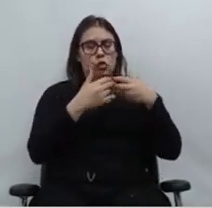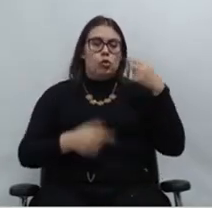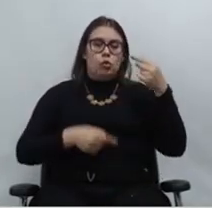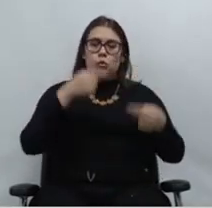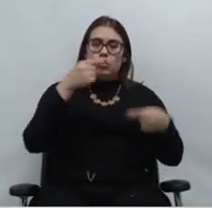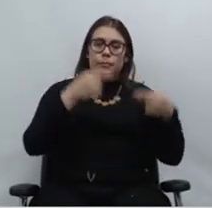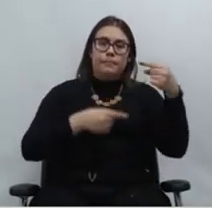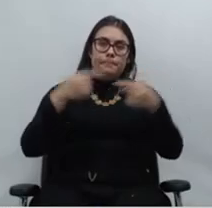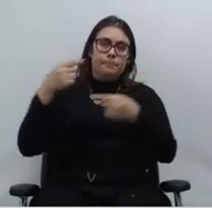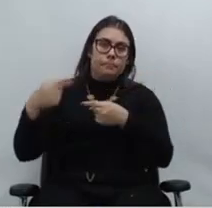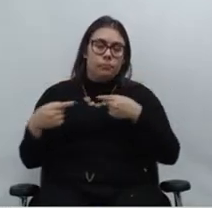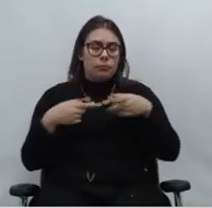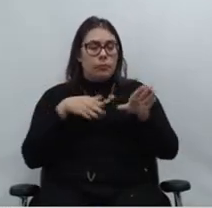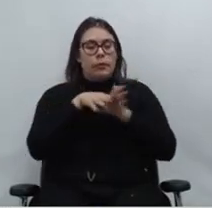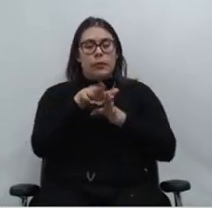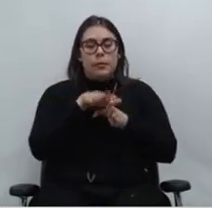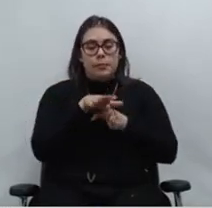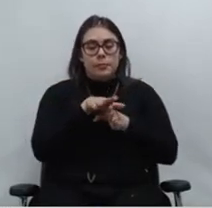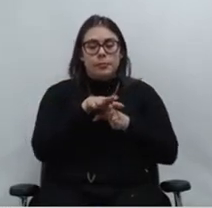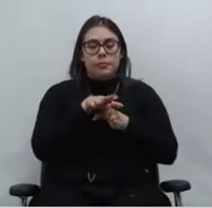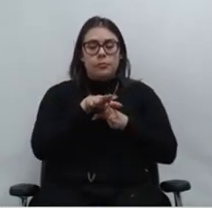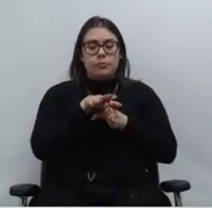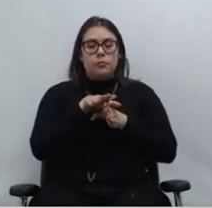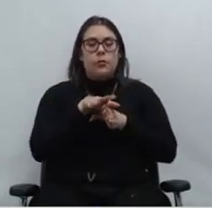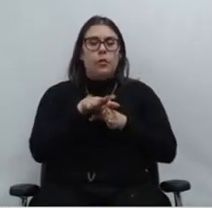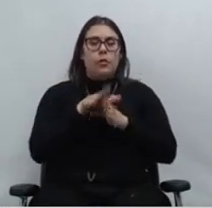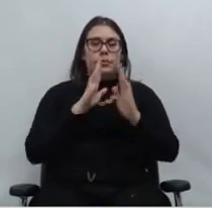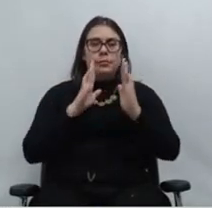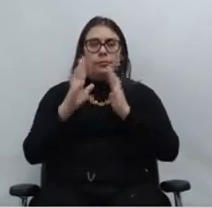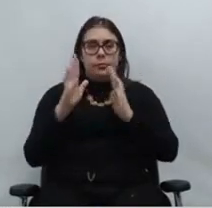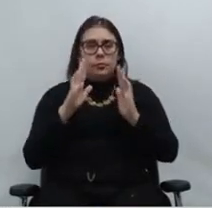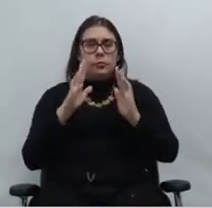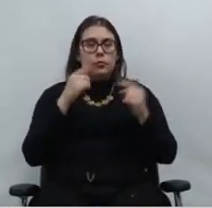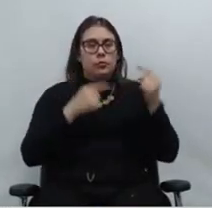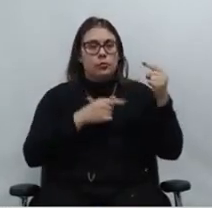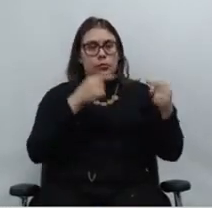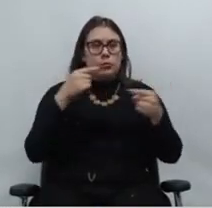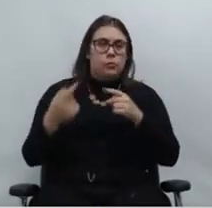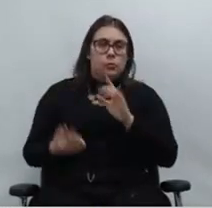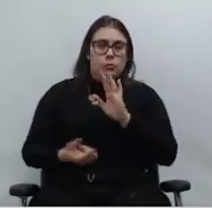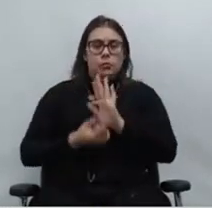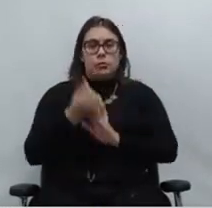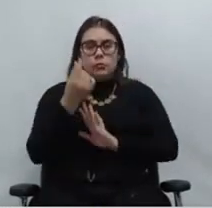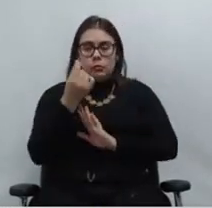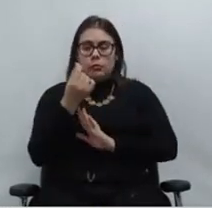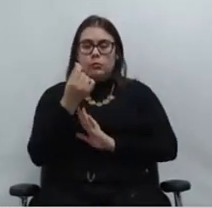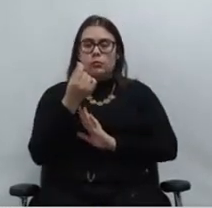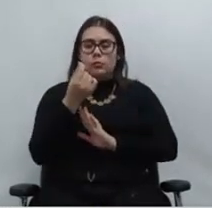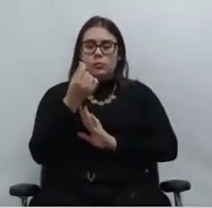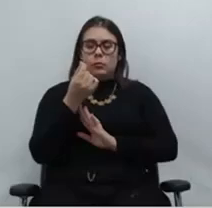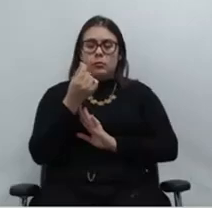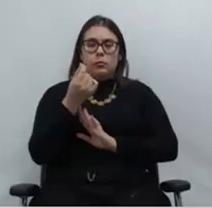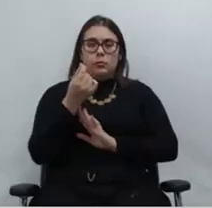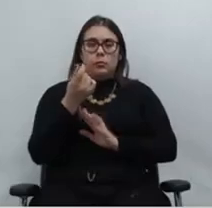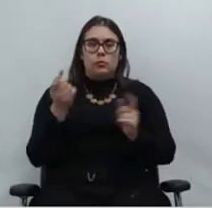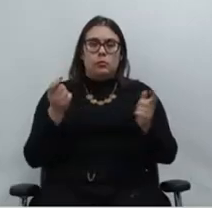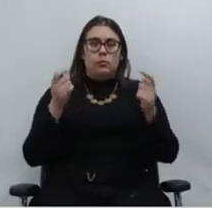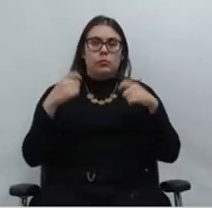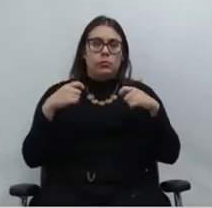foram trazidas por conselheiros e conselheiras no decorrer das últimas discussões orçamentárias, levando em consideração a